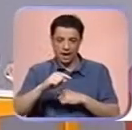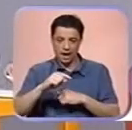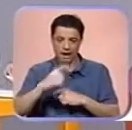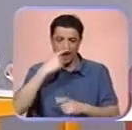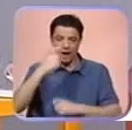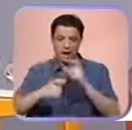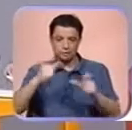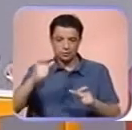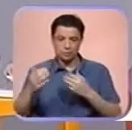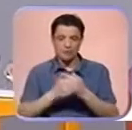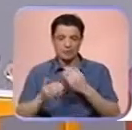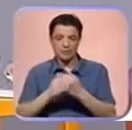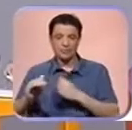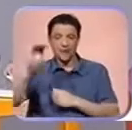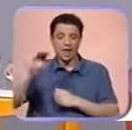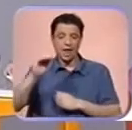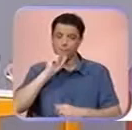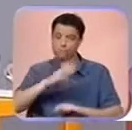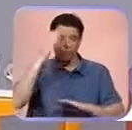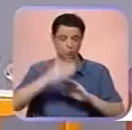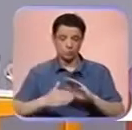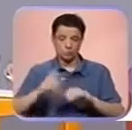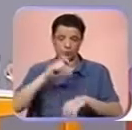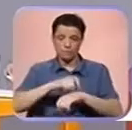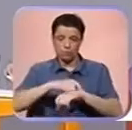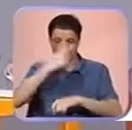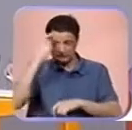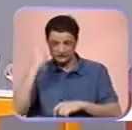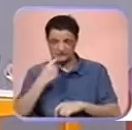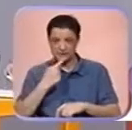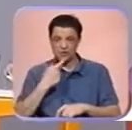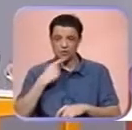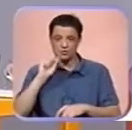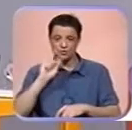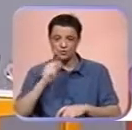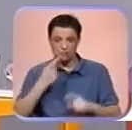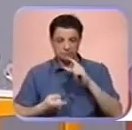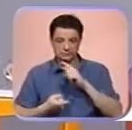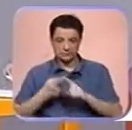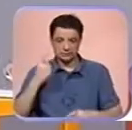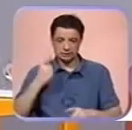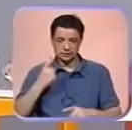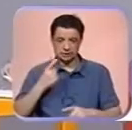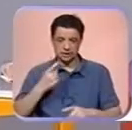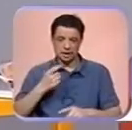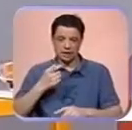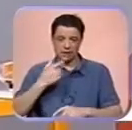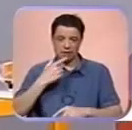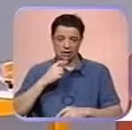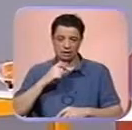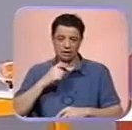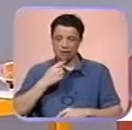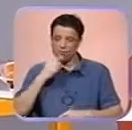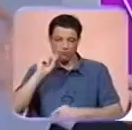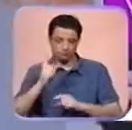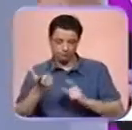Nas pessoas com mais idade, pode acontecer uma doença que tem um nome um bocadinho estranho, degenerescência macular.